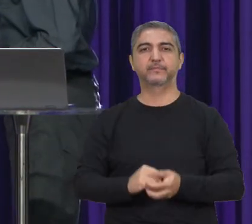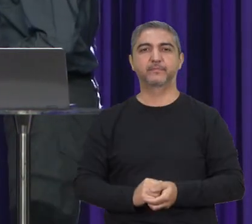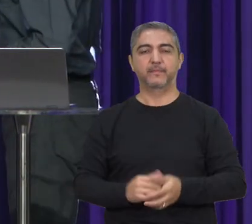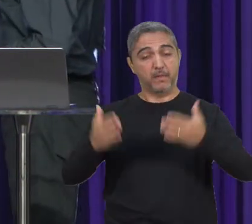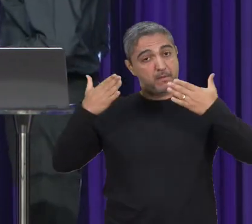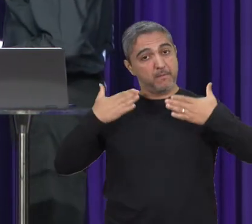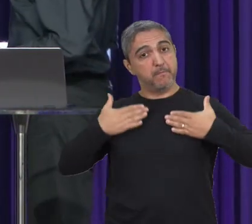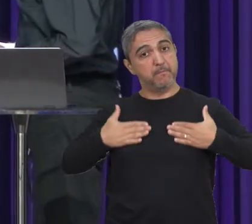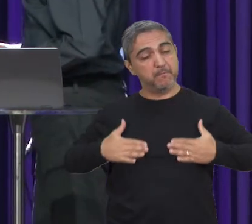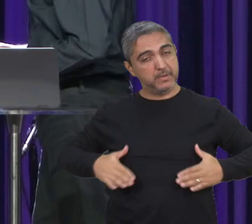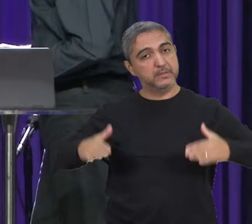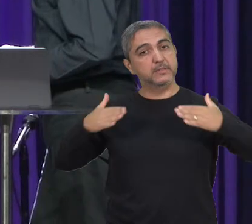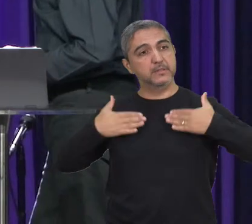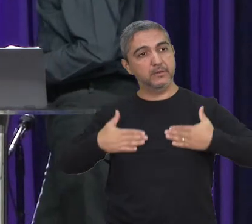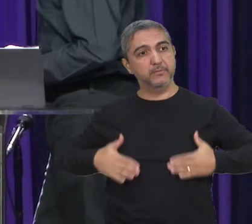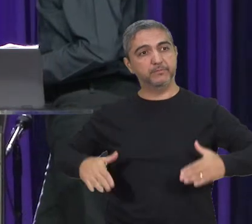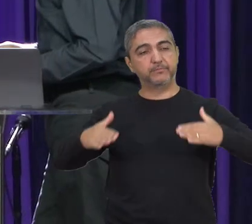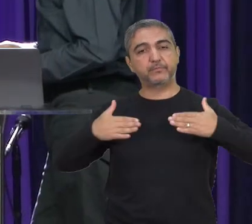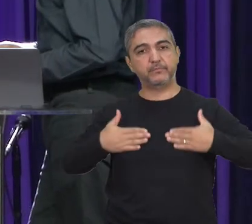mansidão,